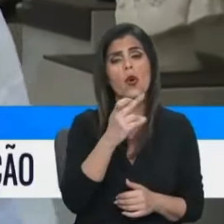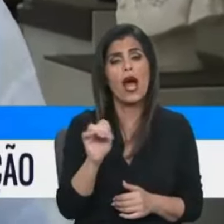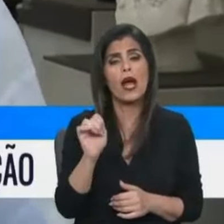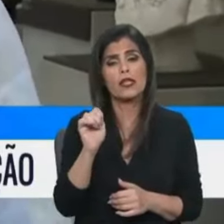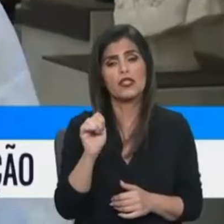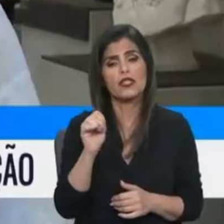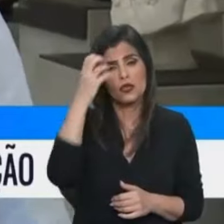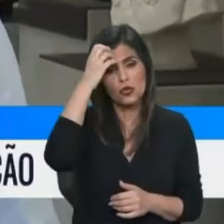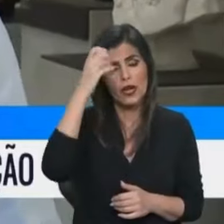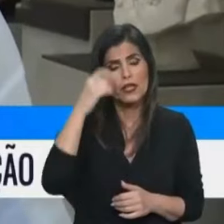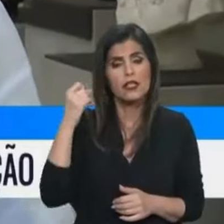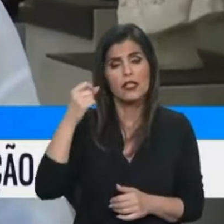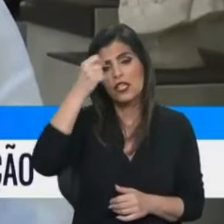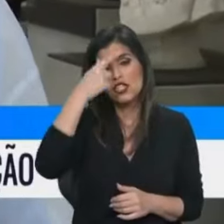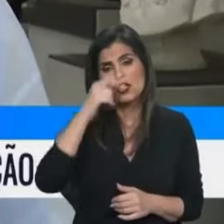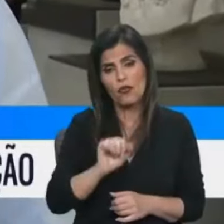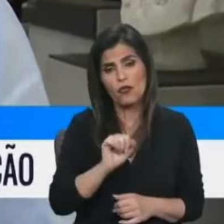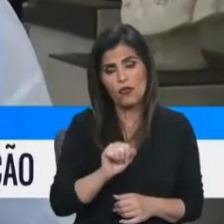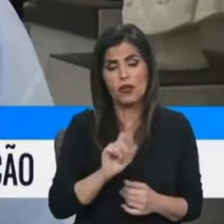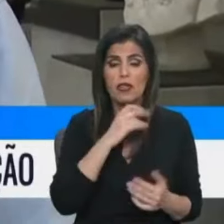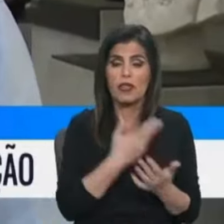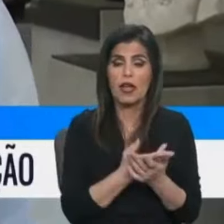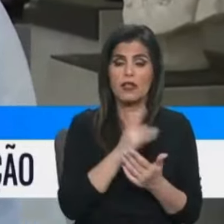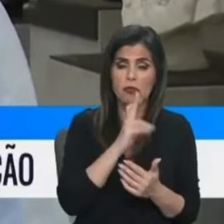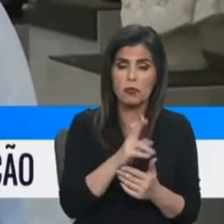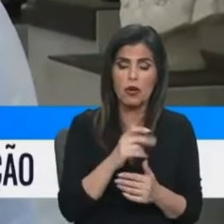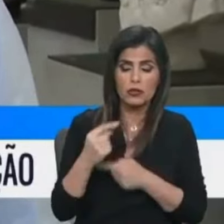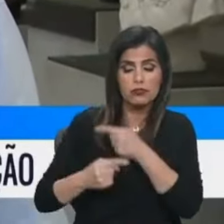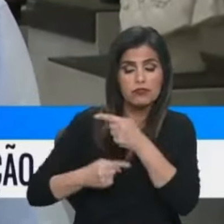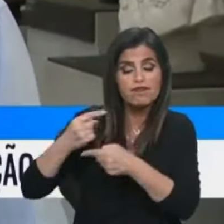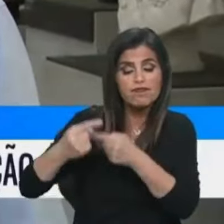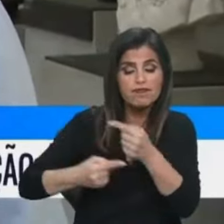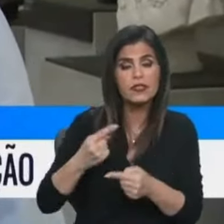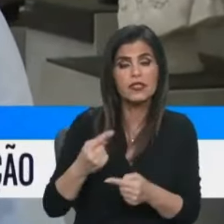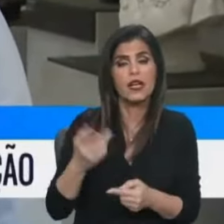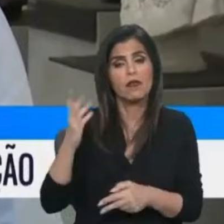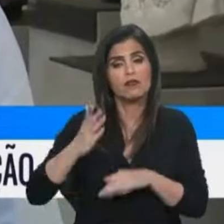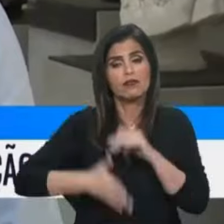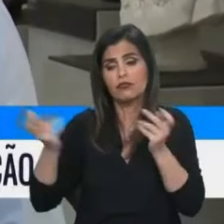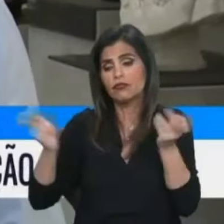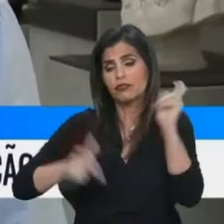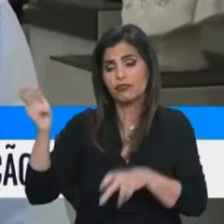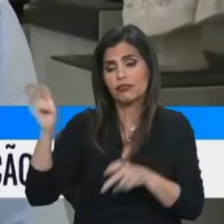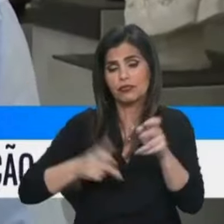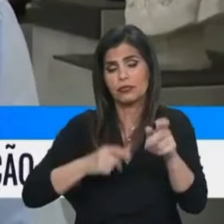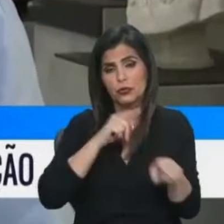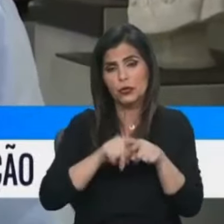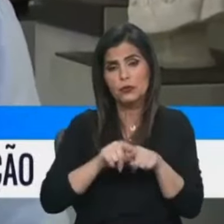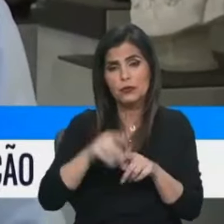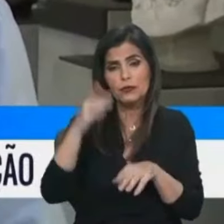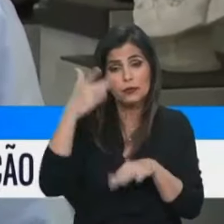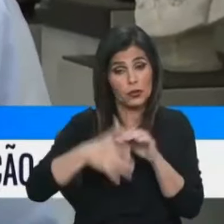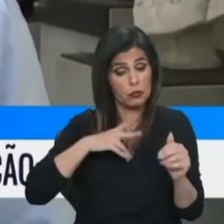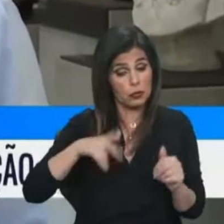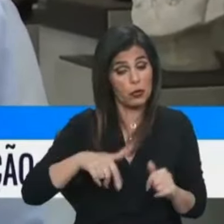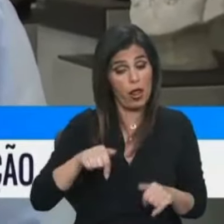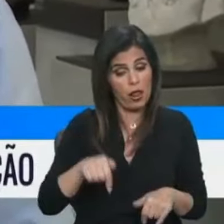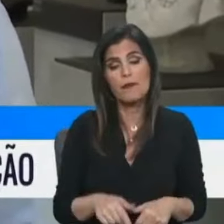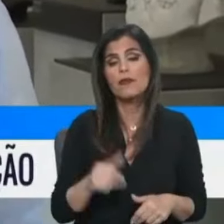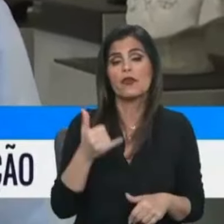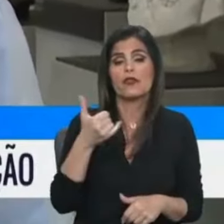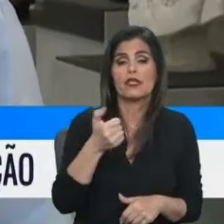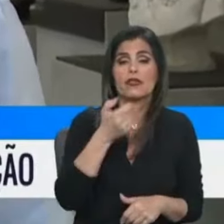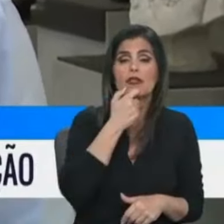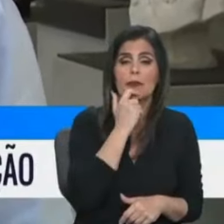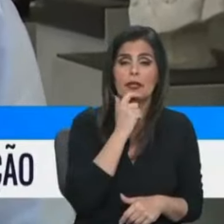história, foi respondendo aos vários ciclos e aos vários acontecimentos políticos que foram acontecendo no país. E o 25 de